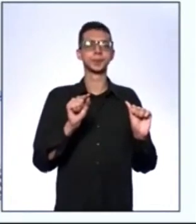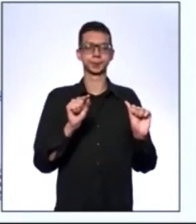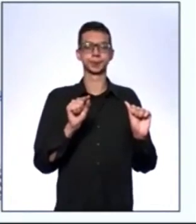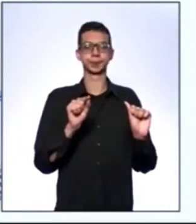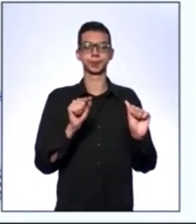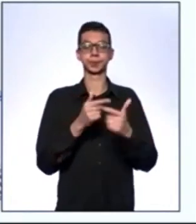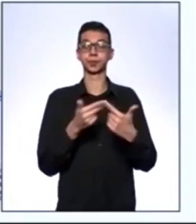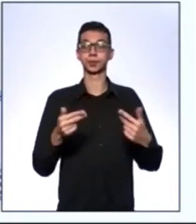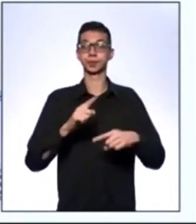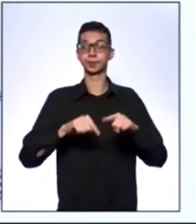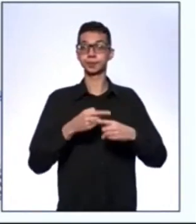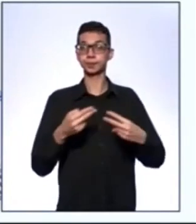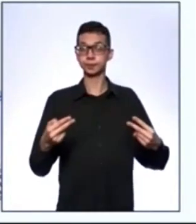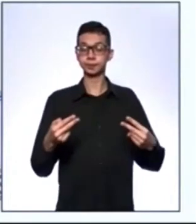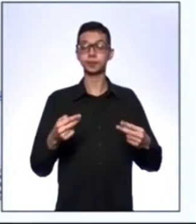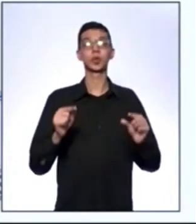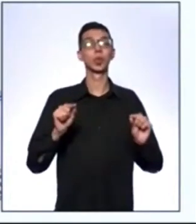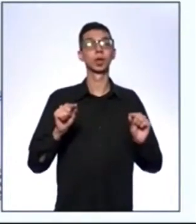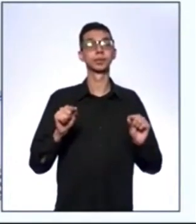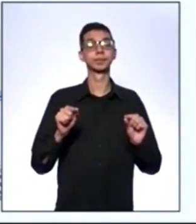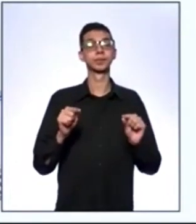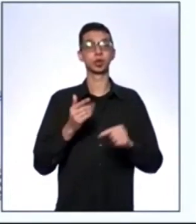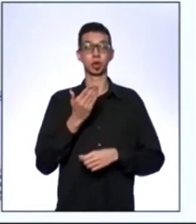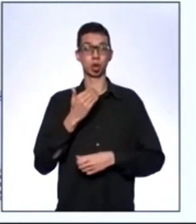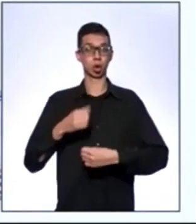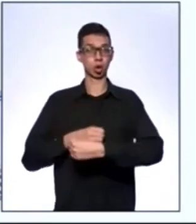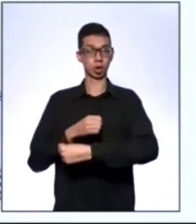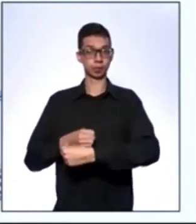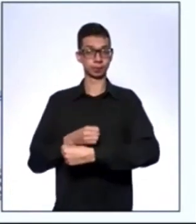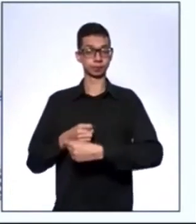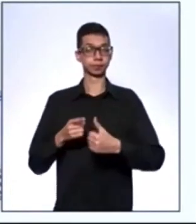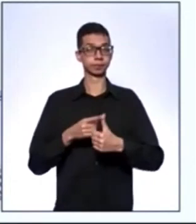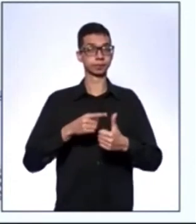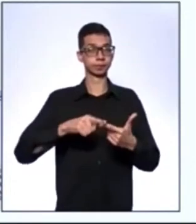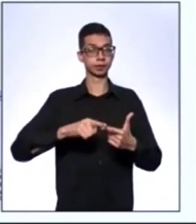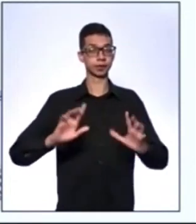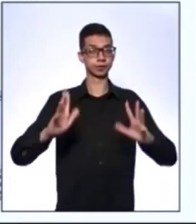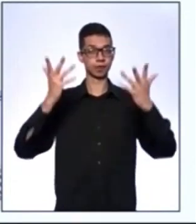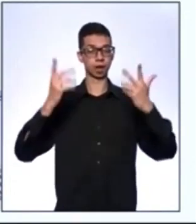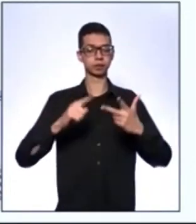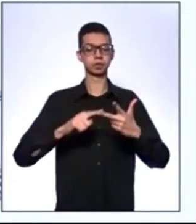material são a culinária, as festas e as danças?